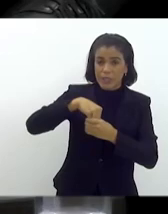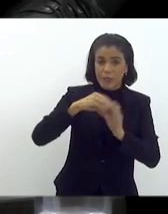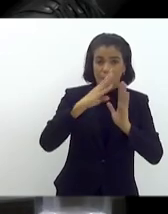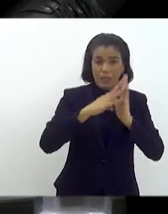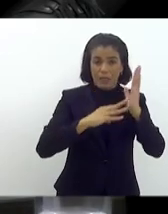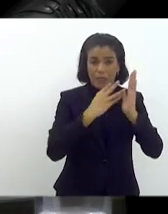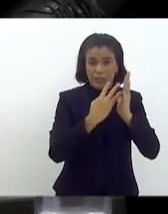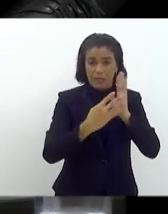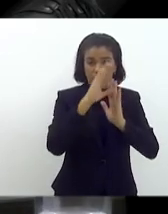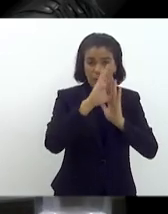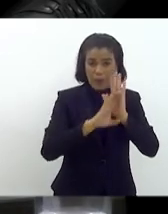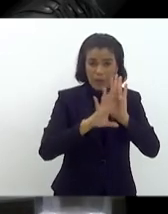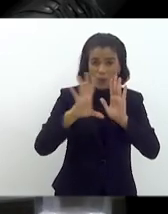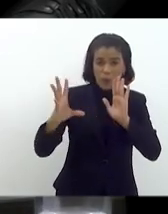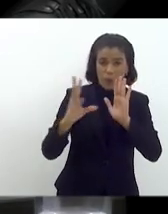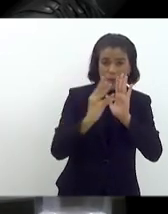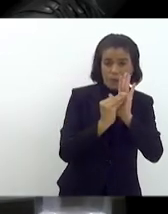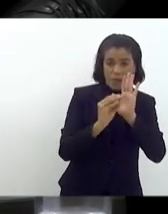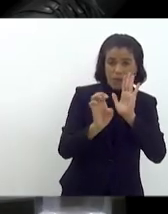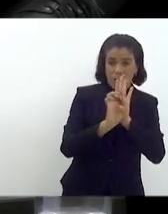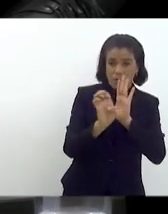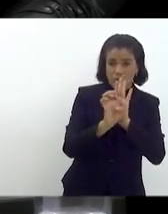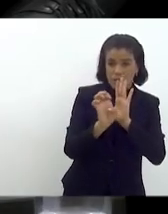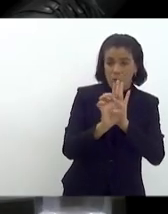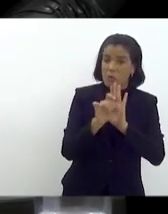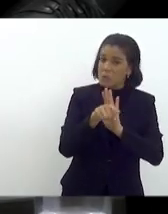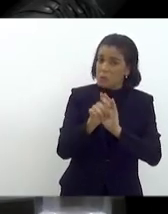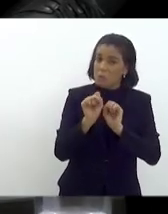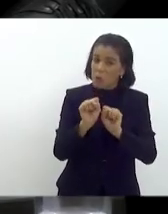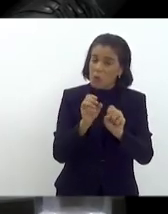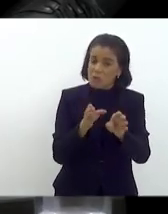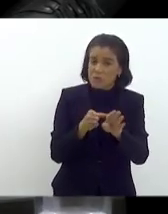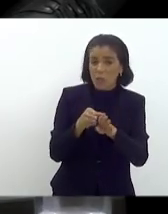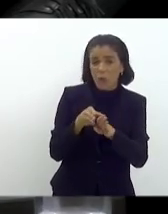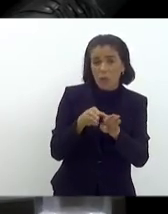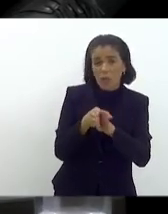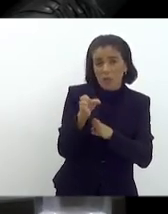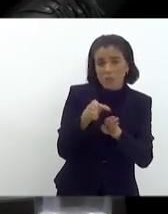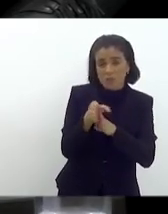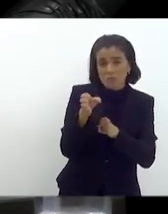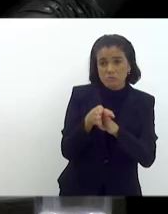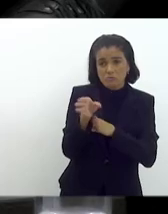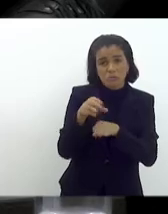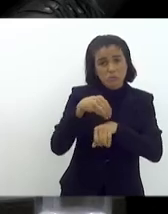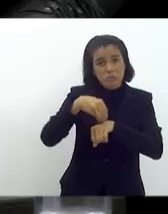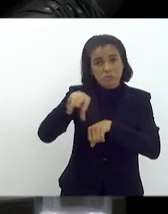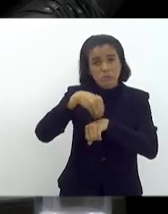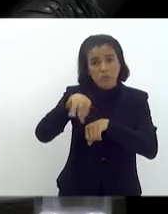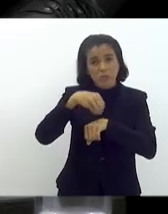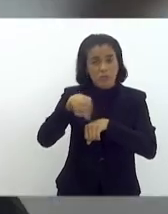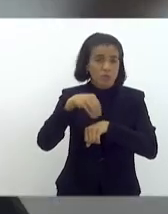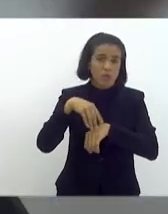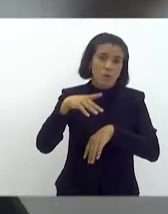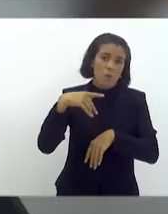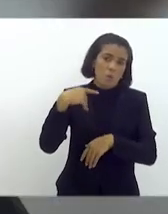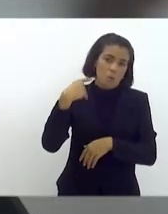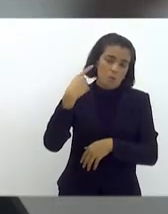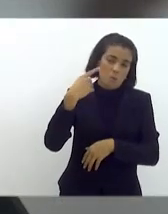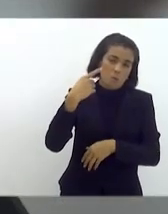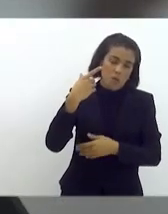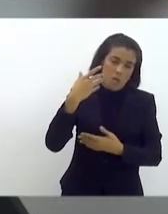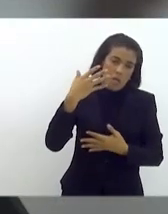curricular né na ementa do edital de concurso isso pode ser uma indicação Legislativa nossa né a sogra quando fala